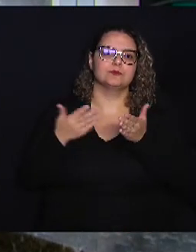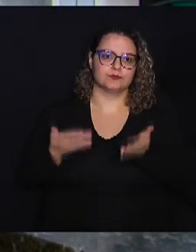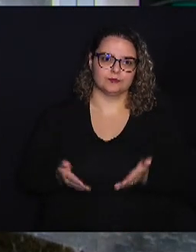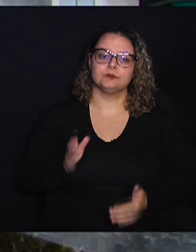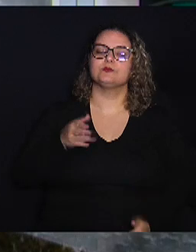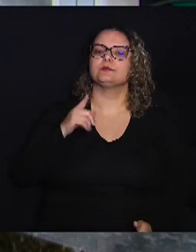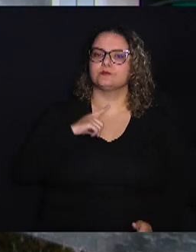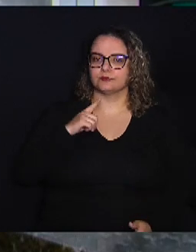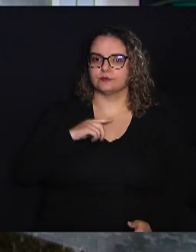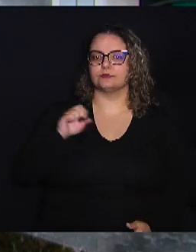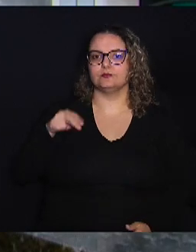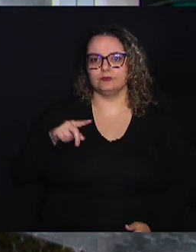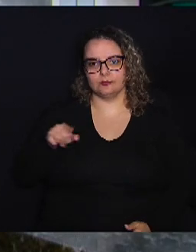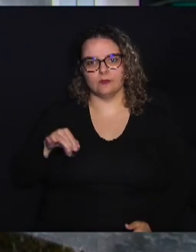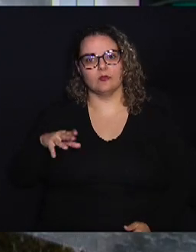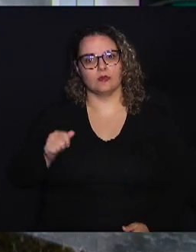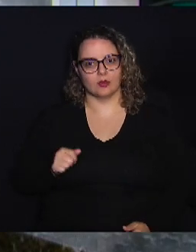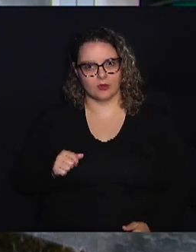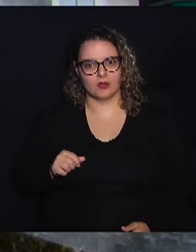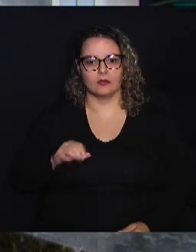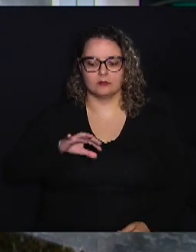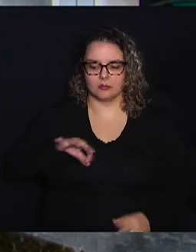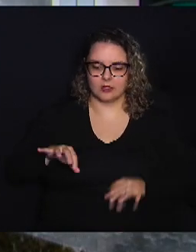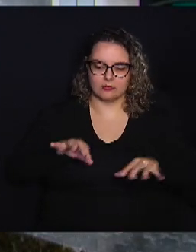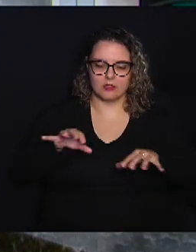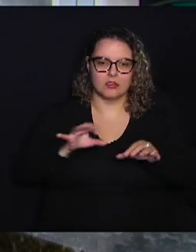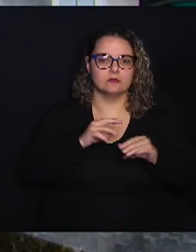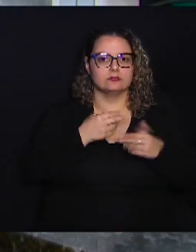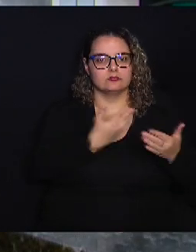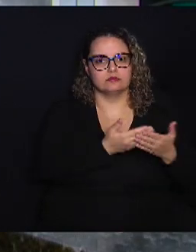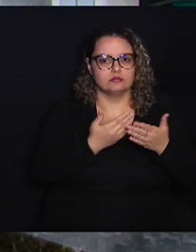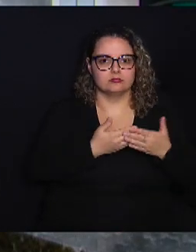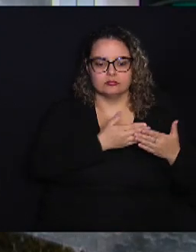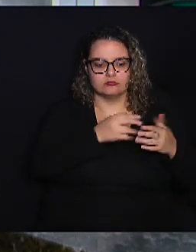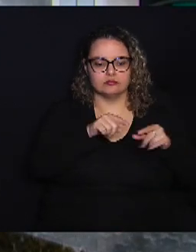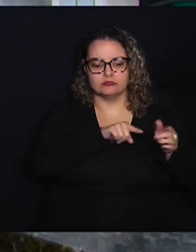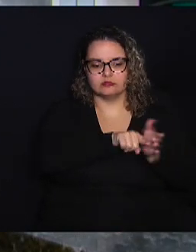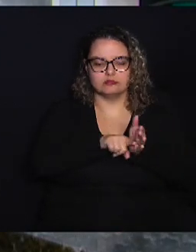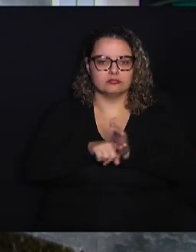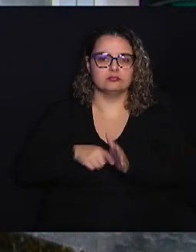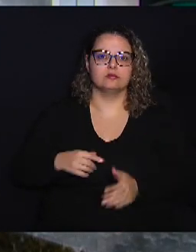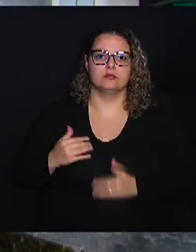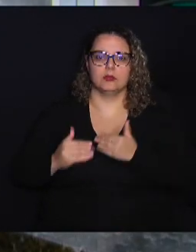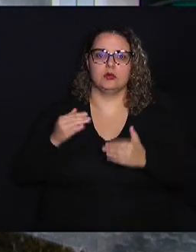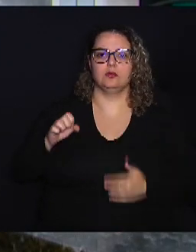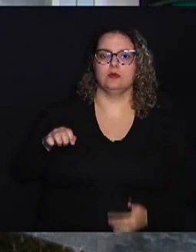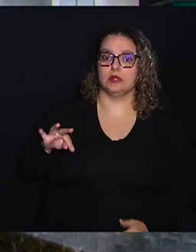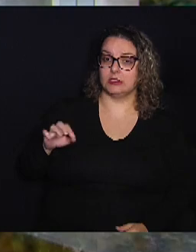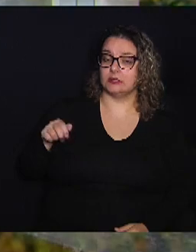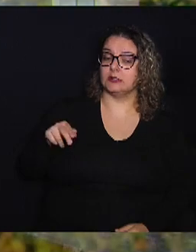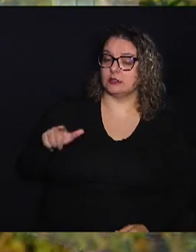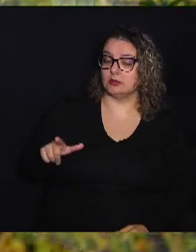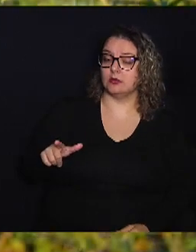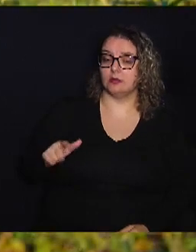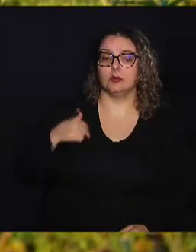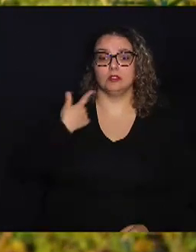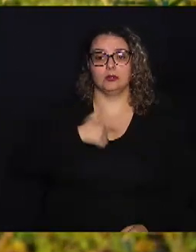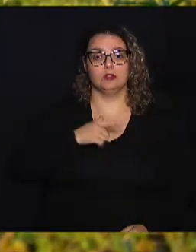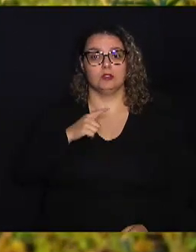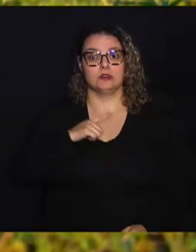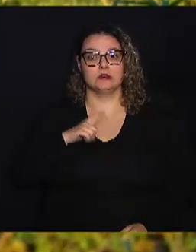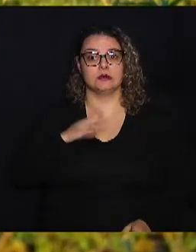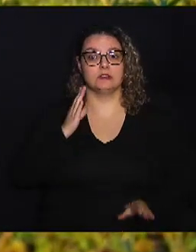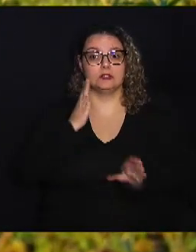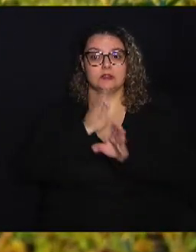tem enzimas desses organismos isolados para atuar nessa indústria de bioetanol, né? E aí a gente tem